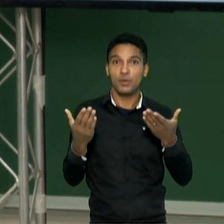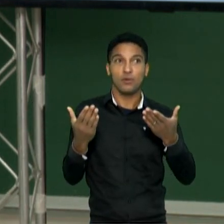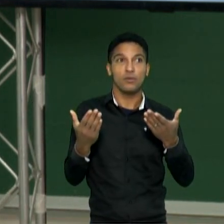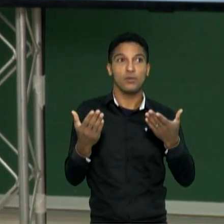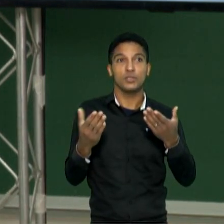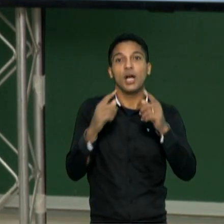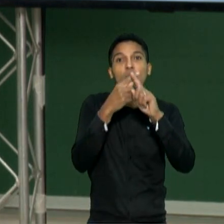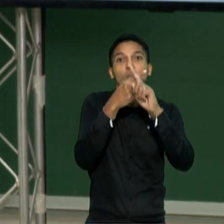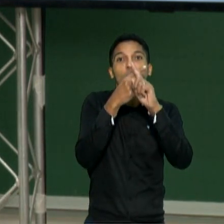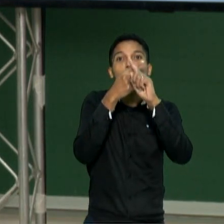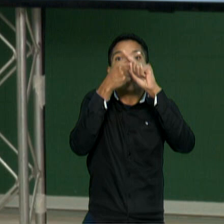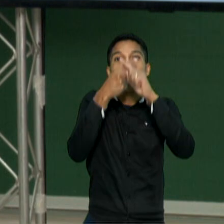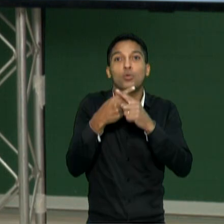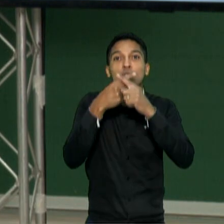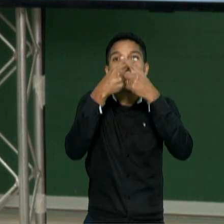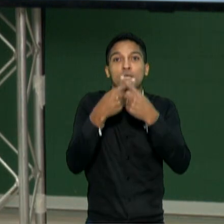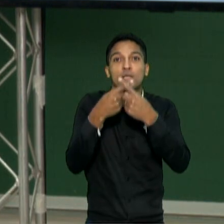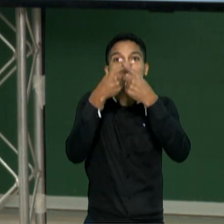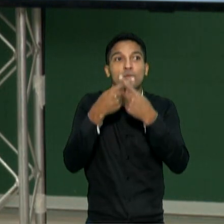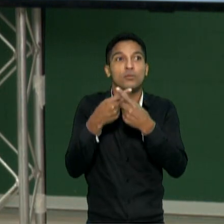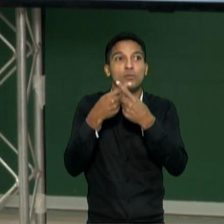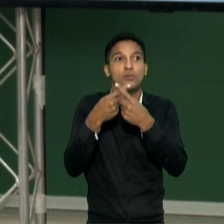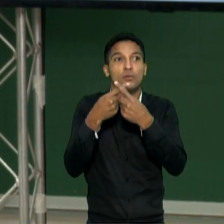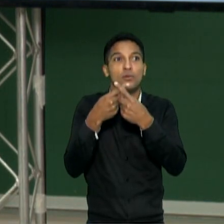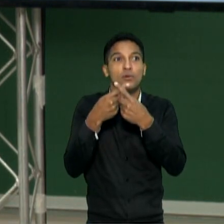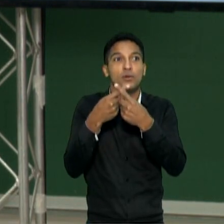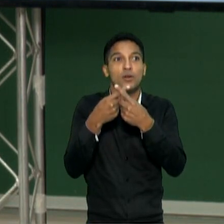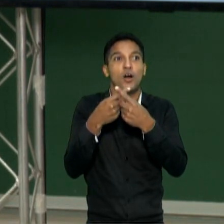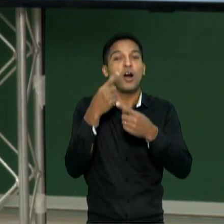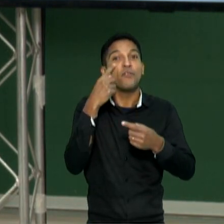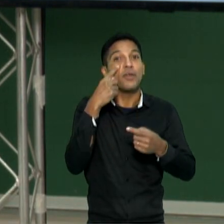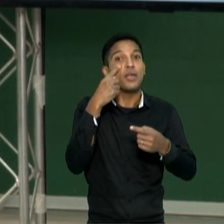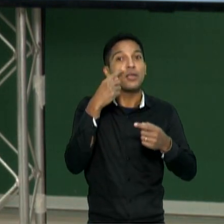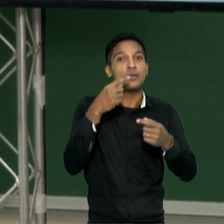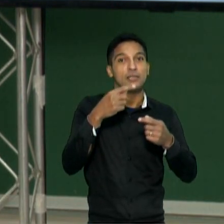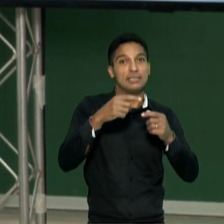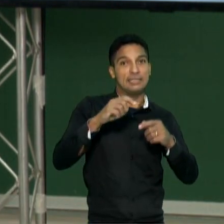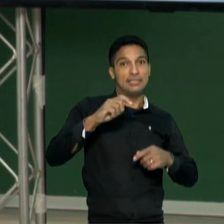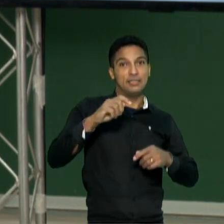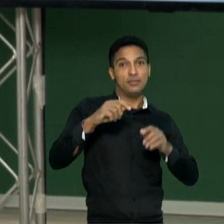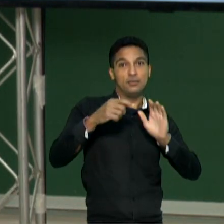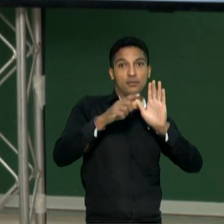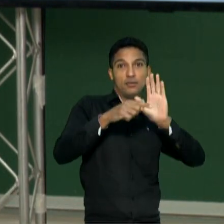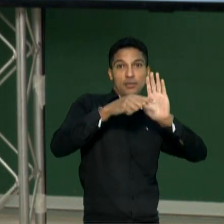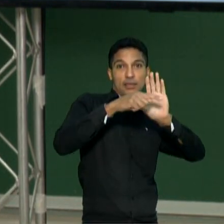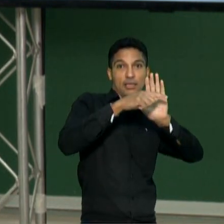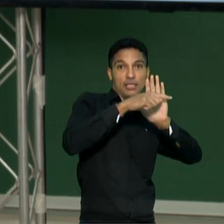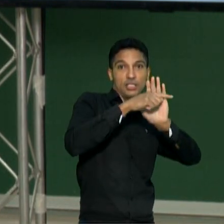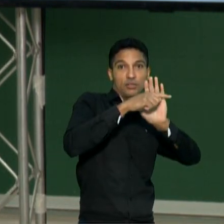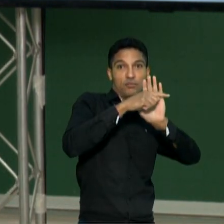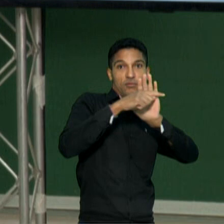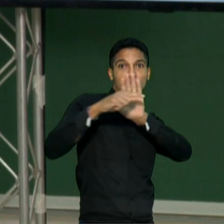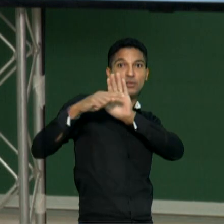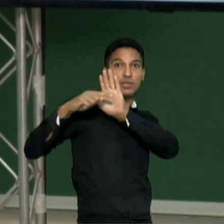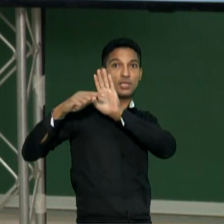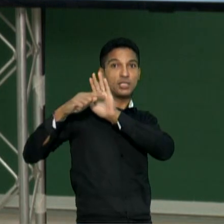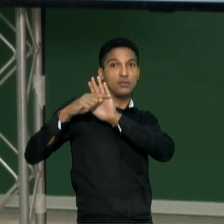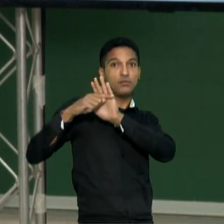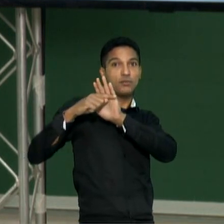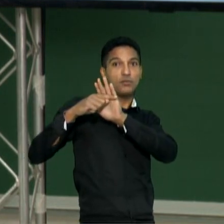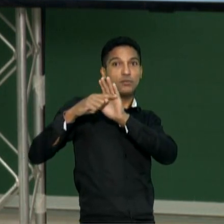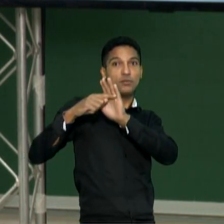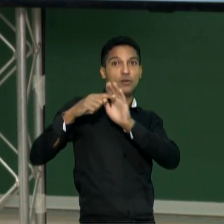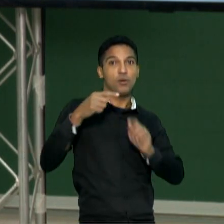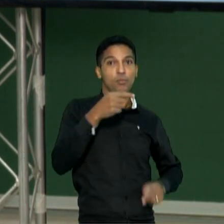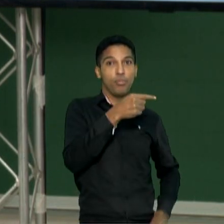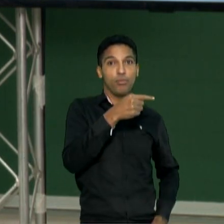a multiplicação antes da subtração, na multiplicação, regrinha de sinal, negativo que multiplica negativo, você já deve lembrar que é positivo.